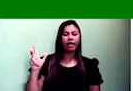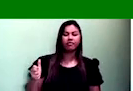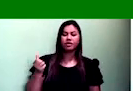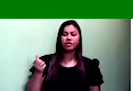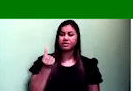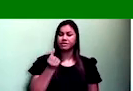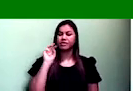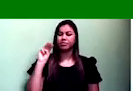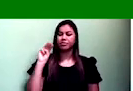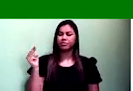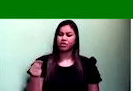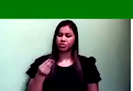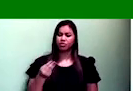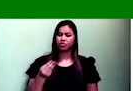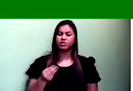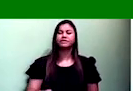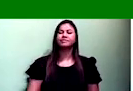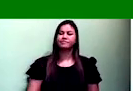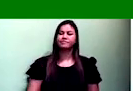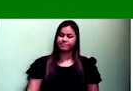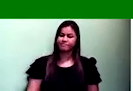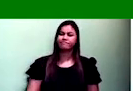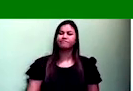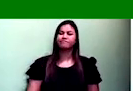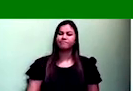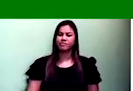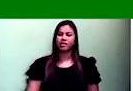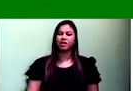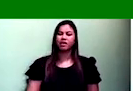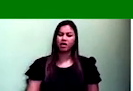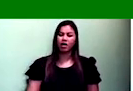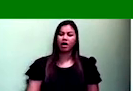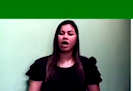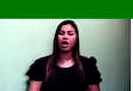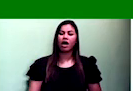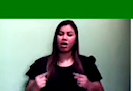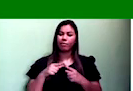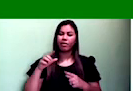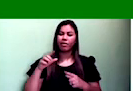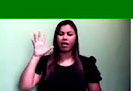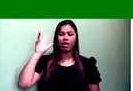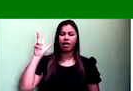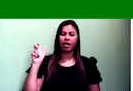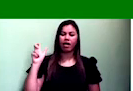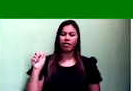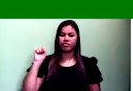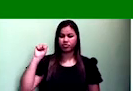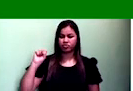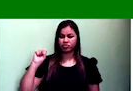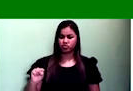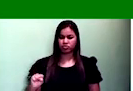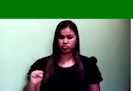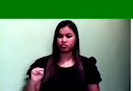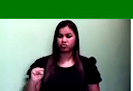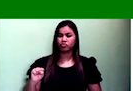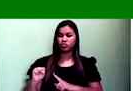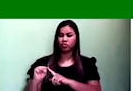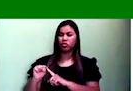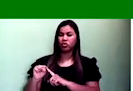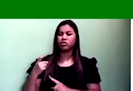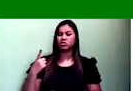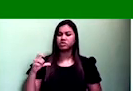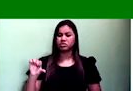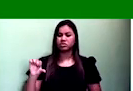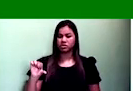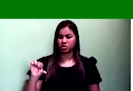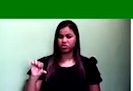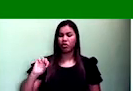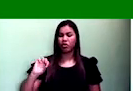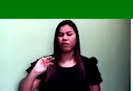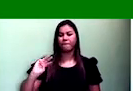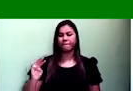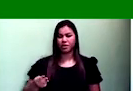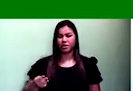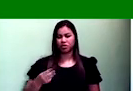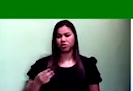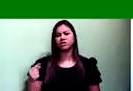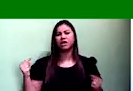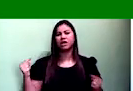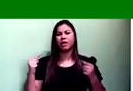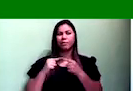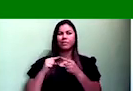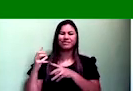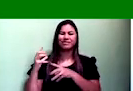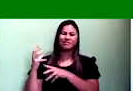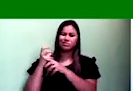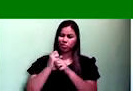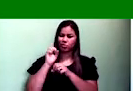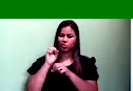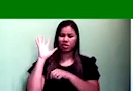milhões, né? Contando ainda com a África, no sul da África, mais 19, dá mais de 25